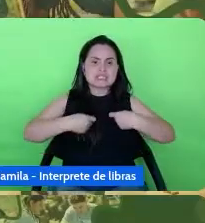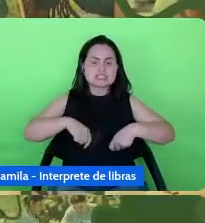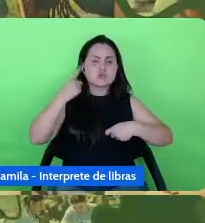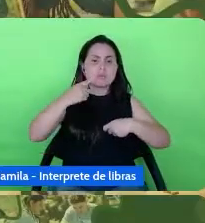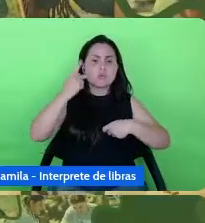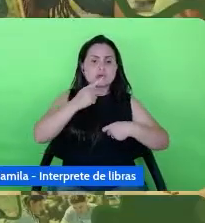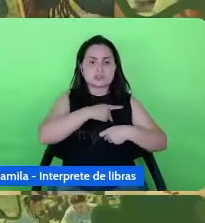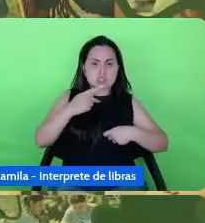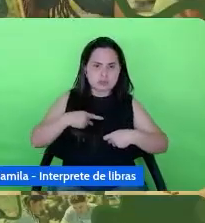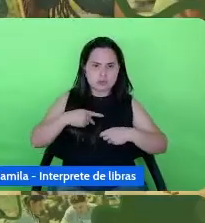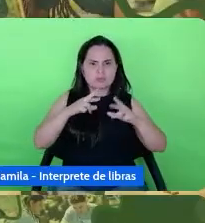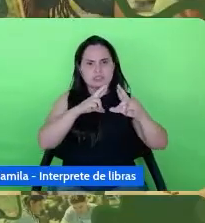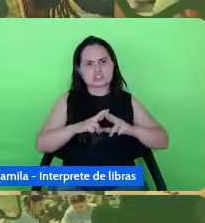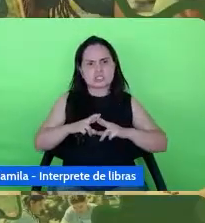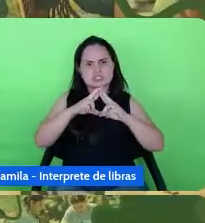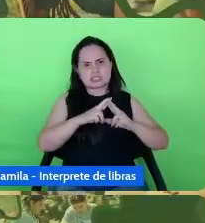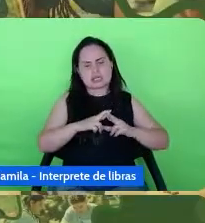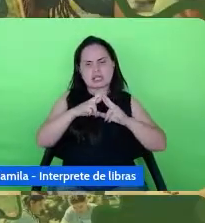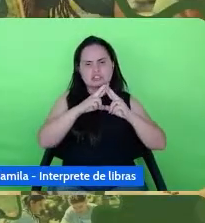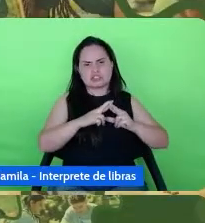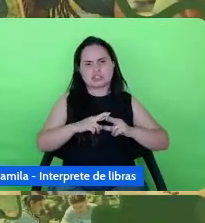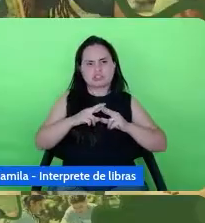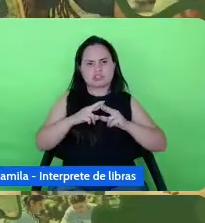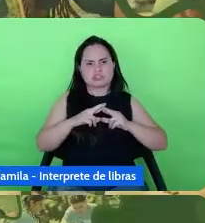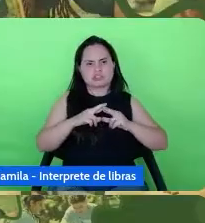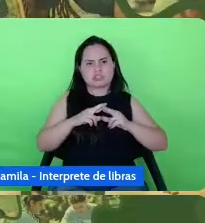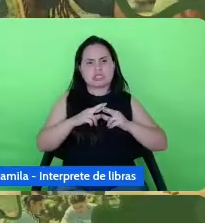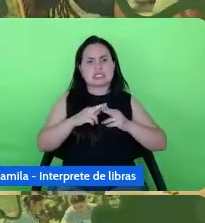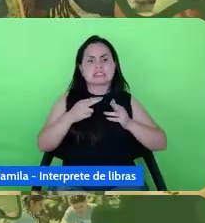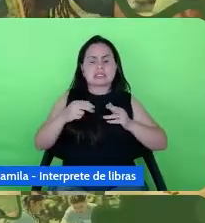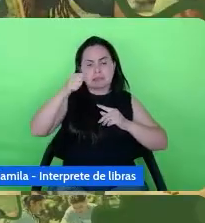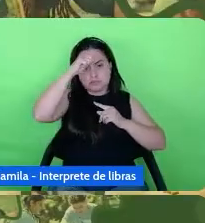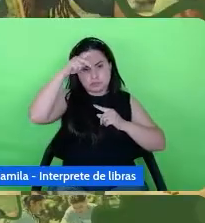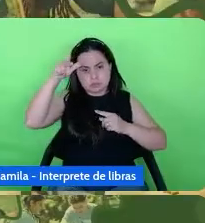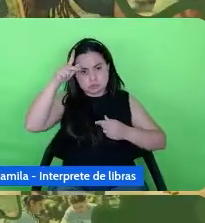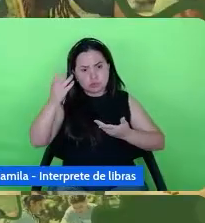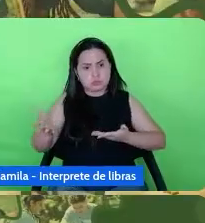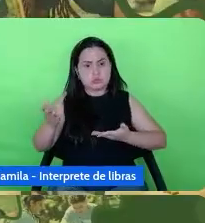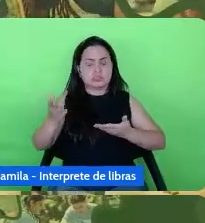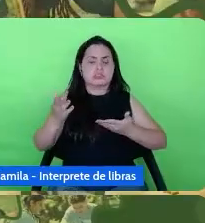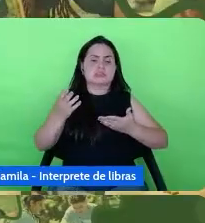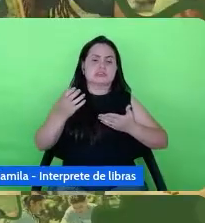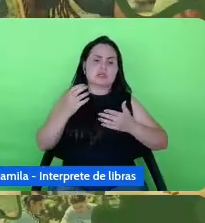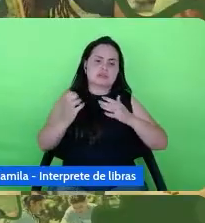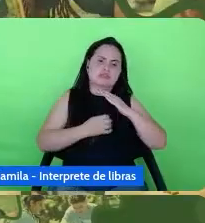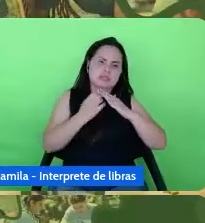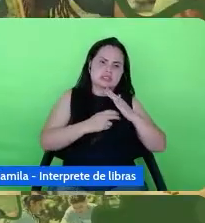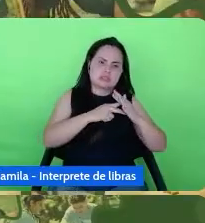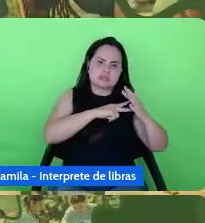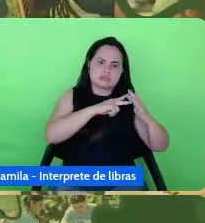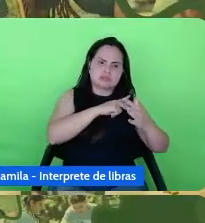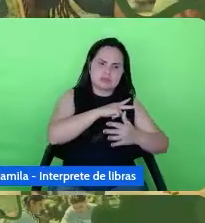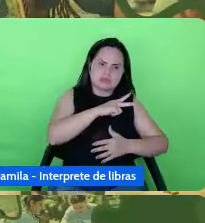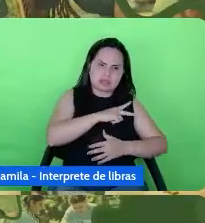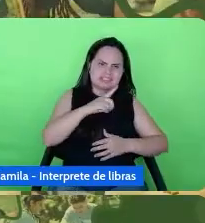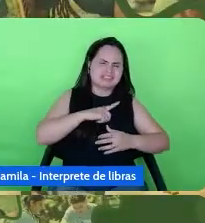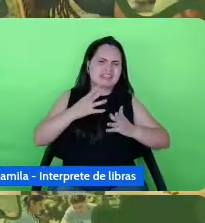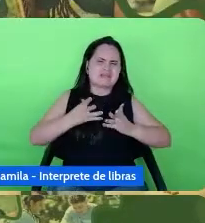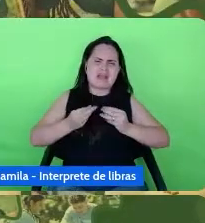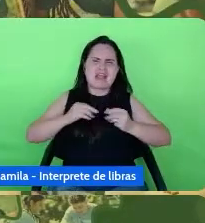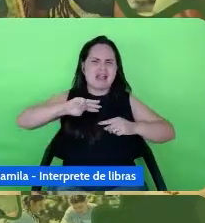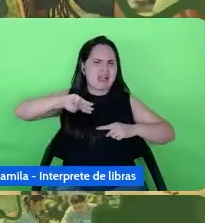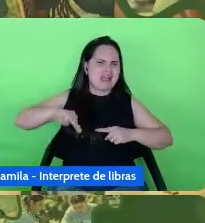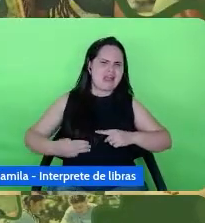de reciclagem de resíduos da prefeitura, das empresas privadas que produzem milhares de resíduos de